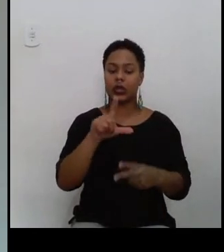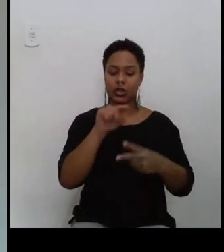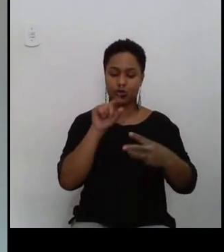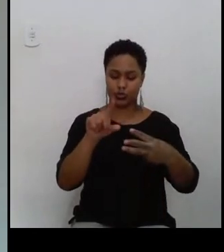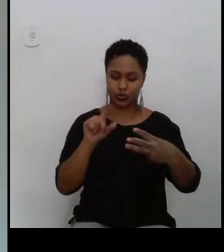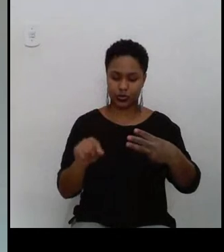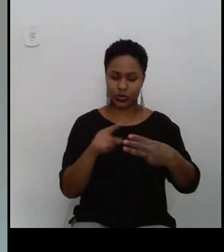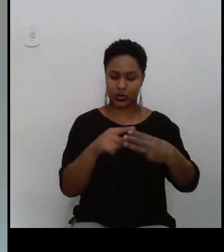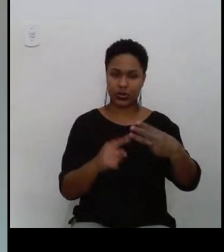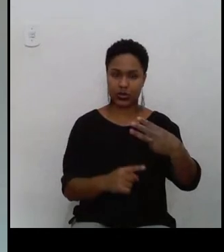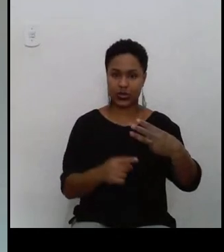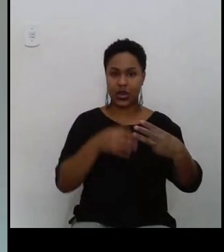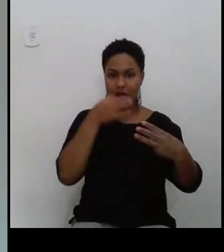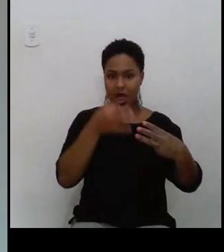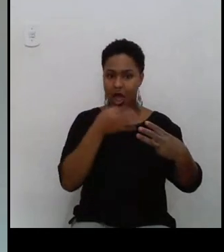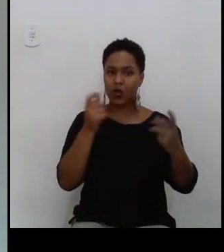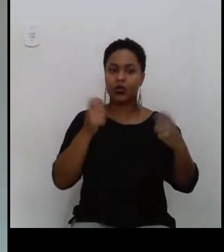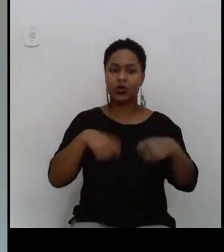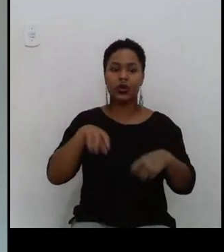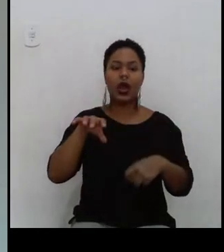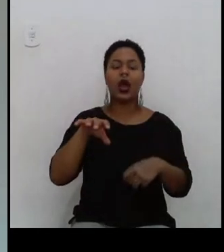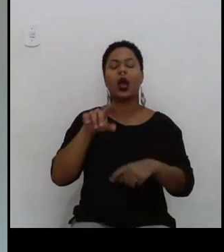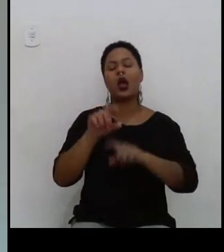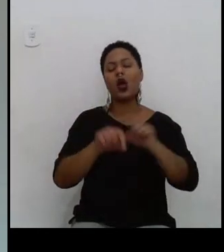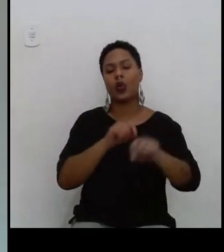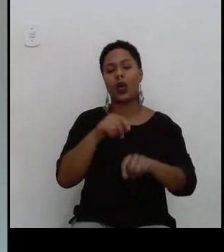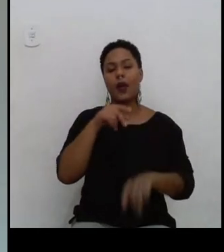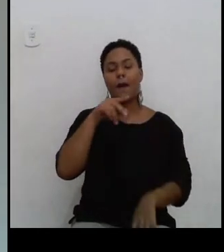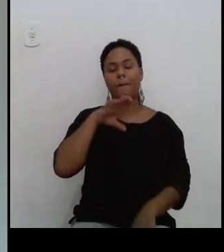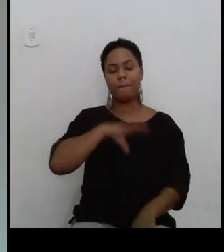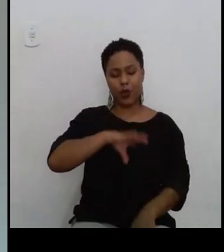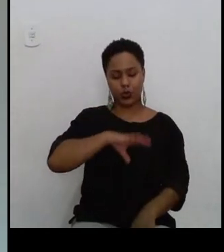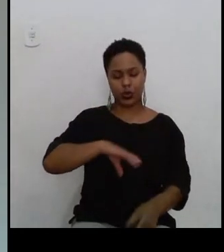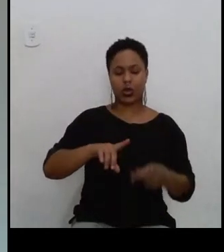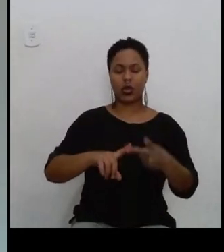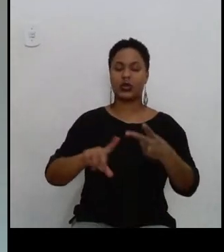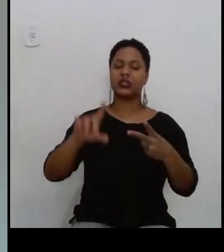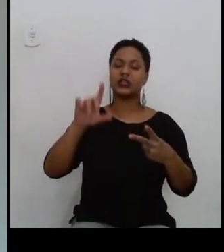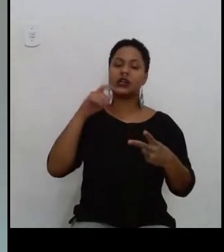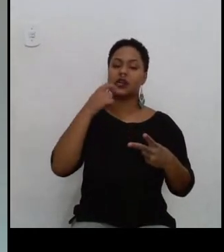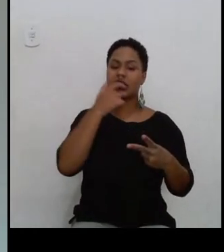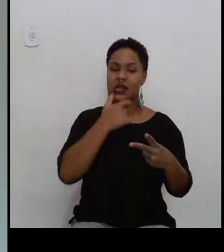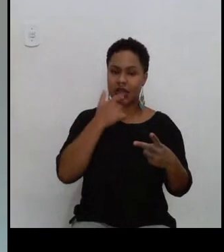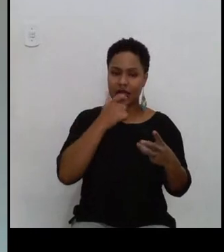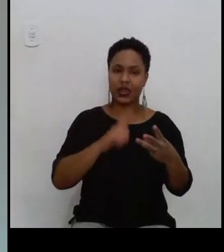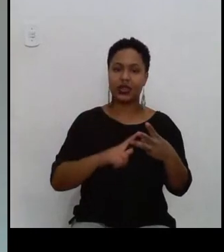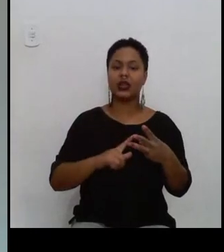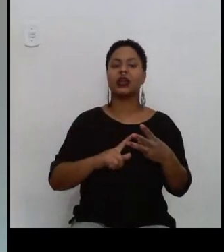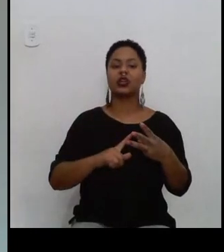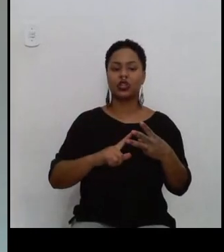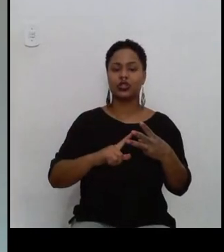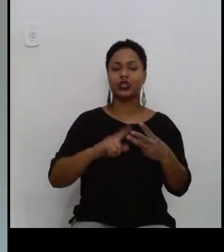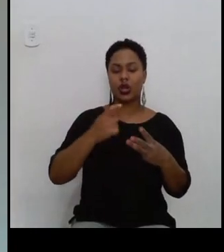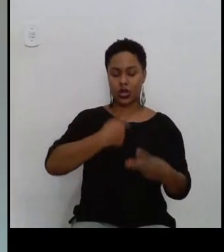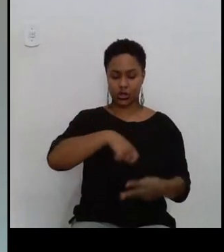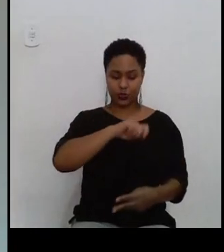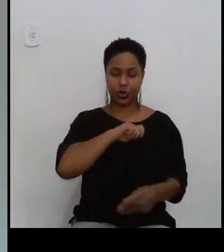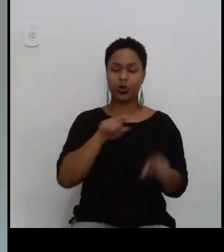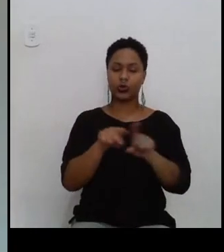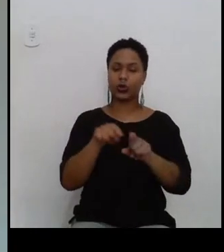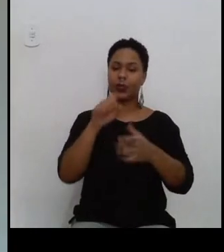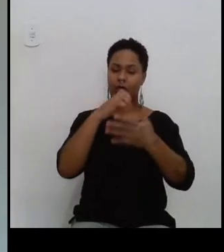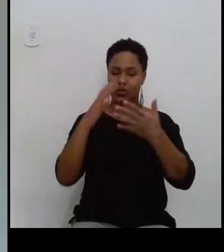três áudios vocês podem alguém Português Inglês ou espanhol EA tradução e bastante acontecerá